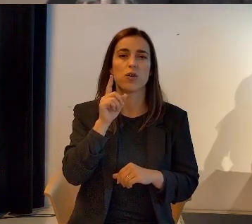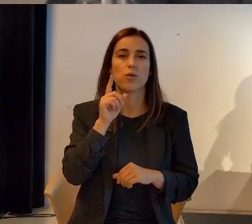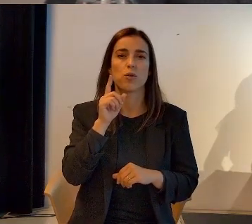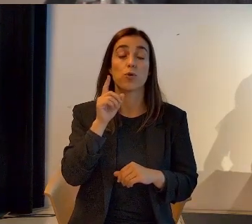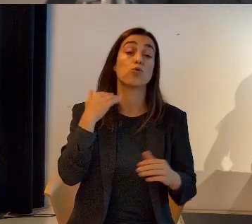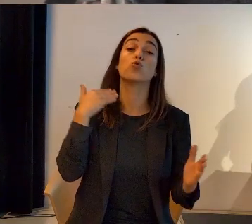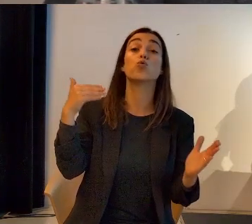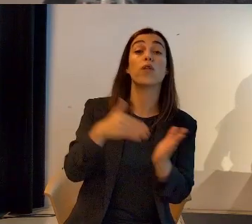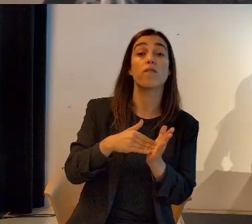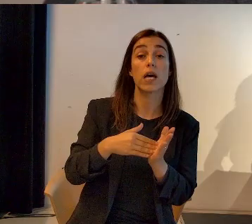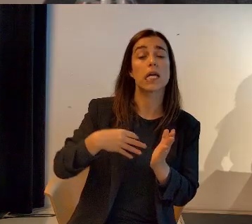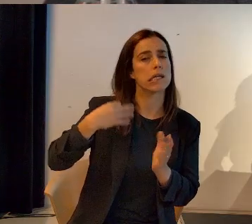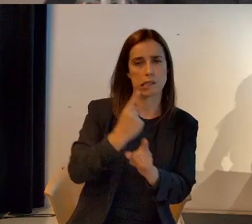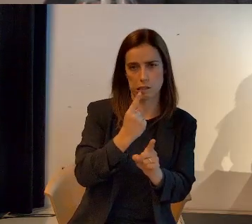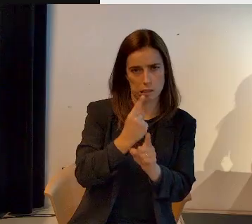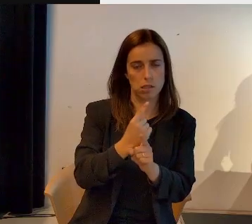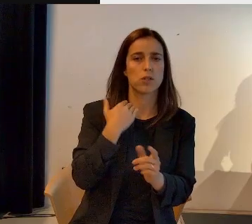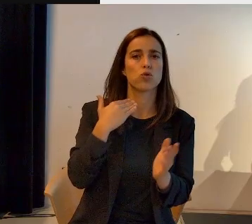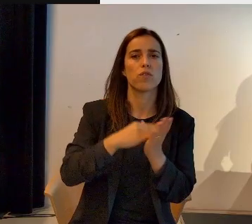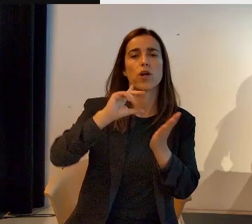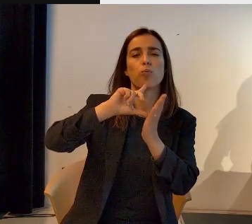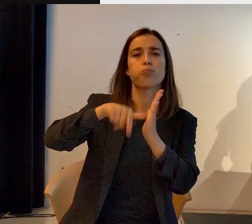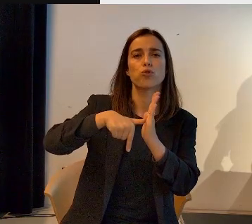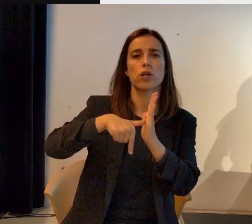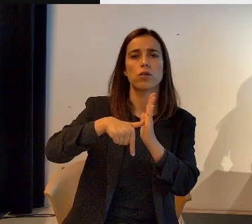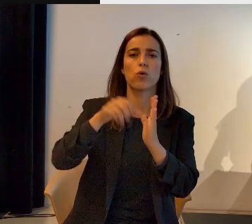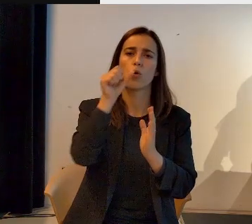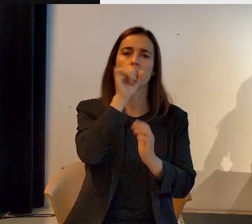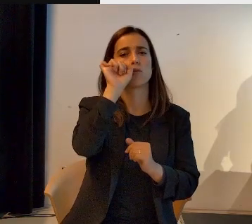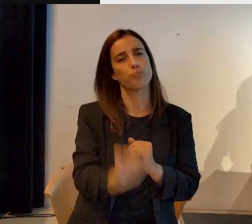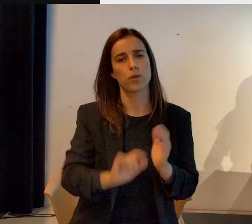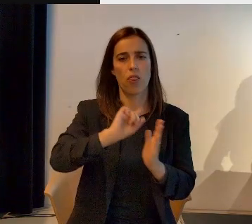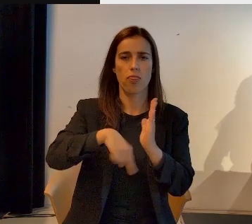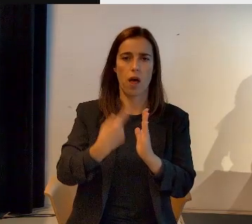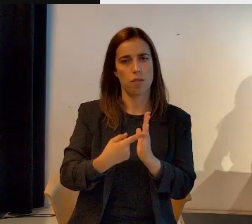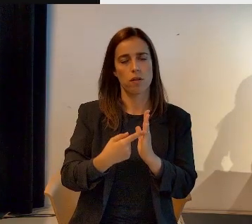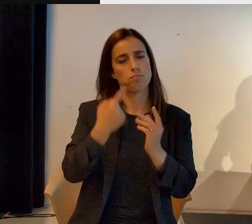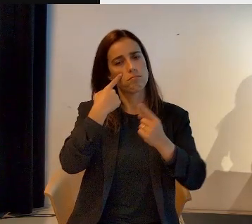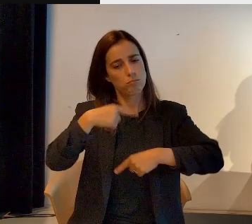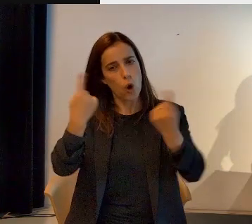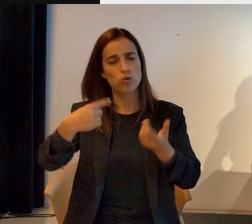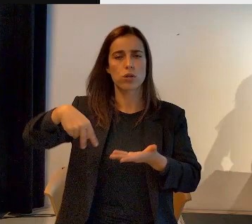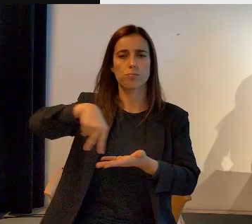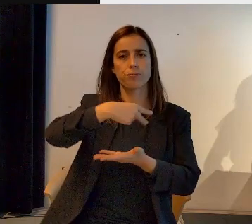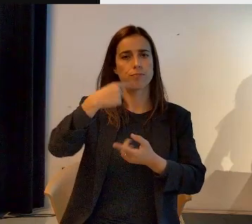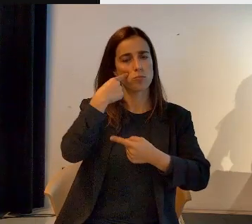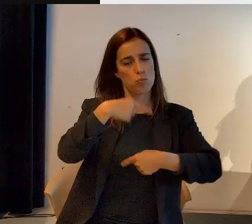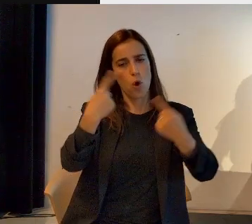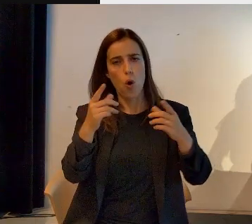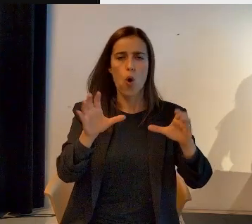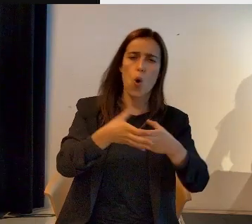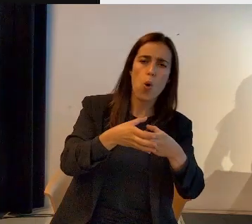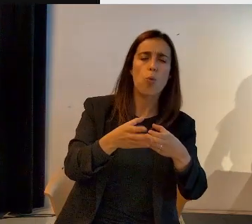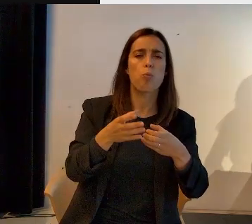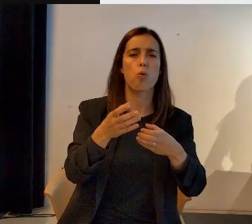às segundas-feiras, manteremos o projeto do Talentos Agitaga, portanto dar a proporcionar a todas as bandas